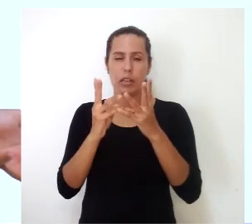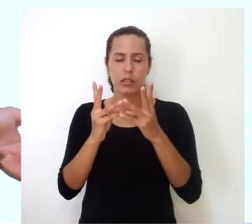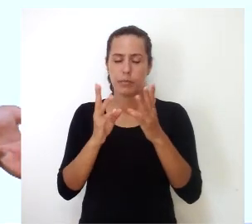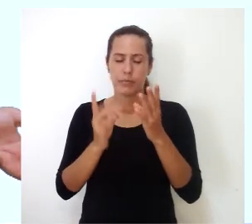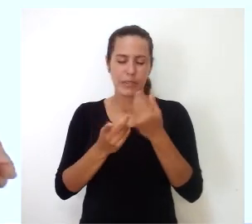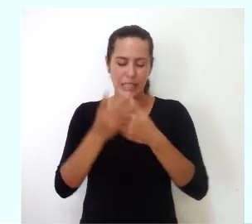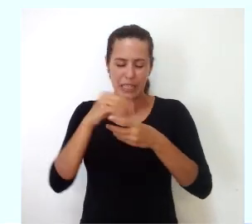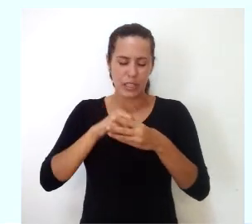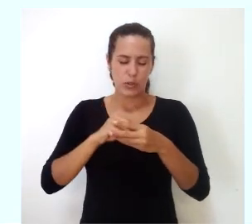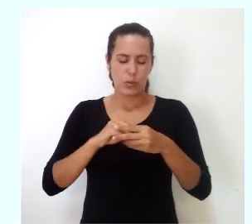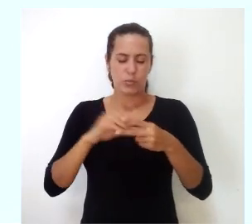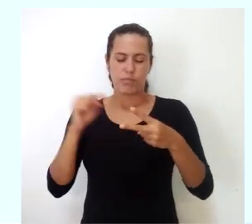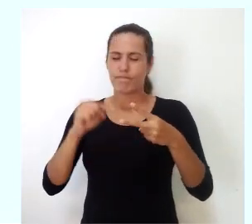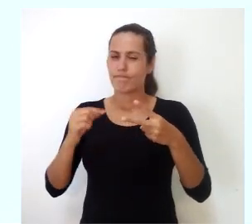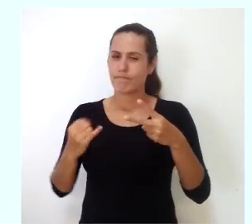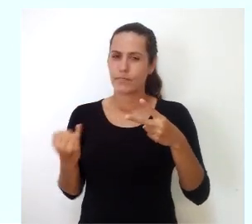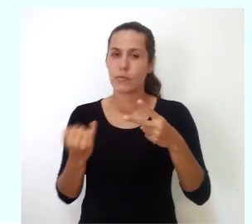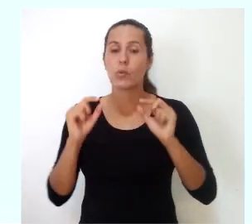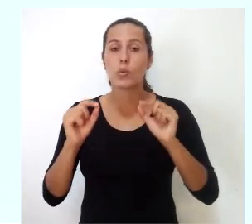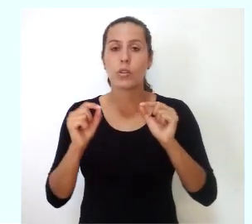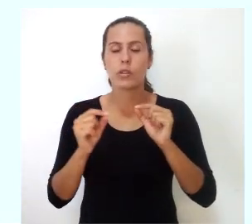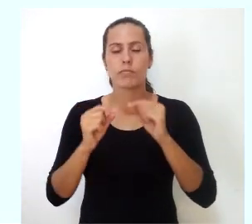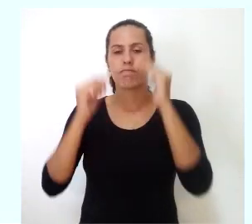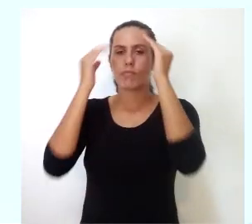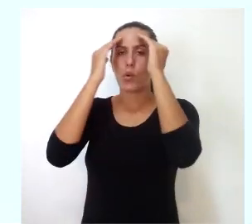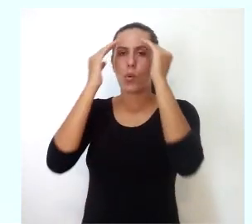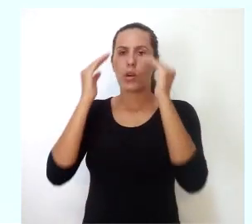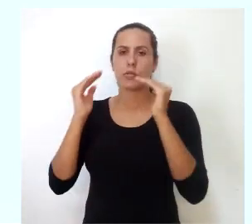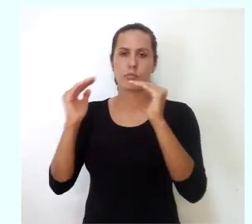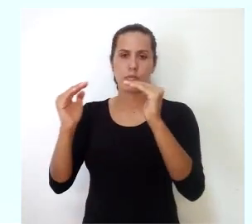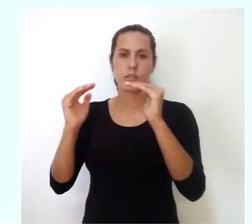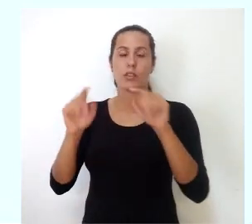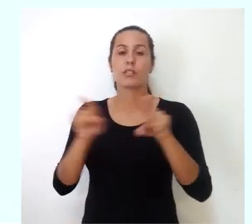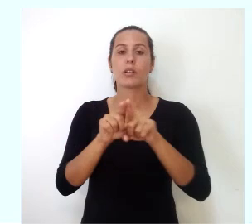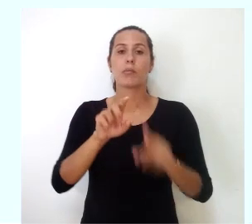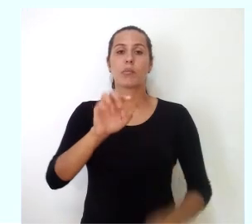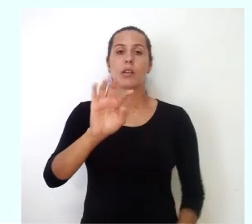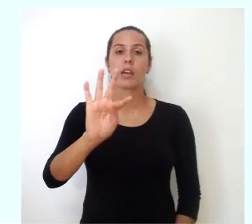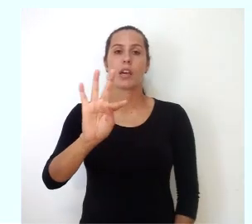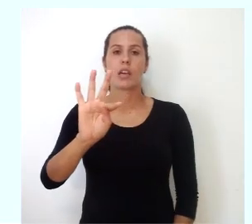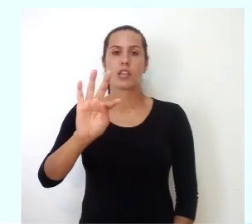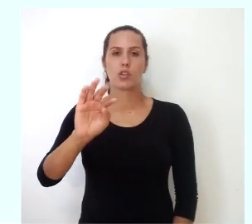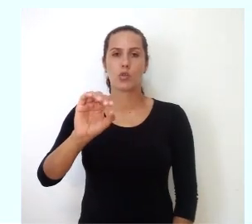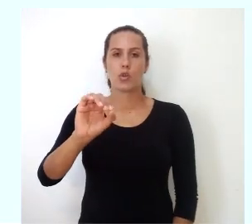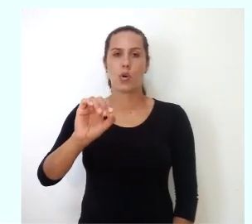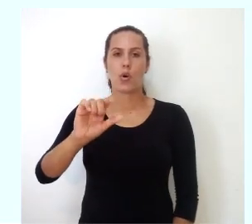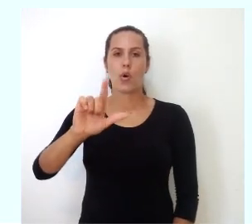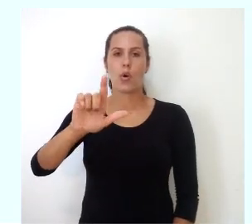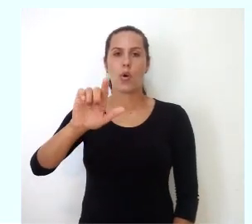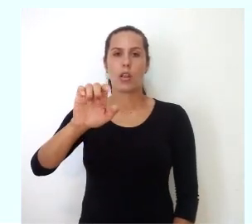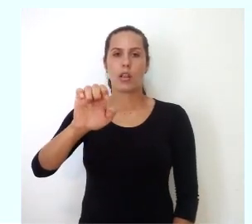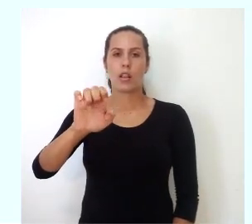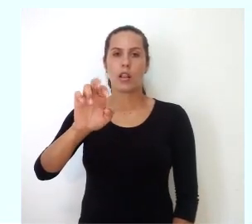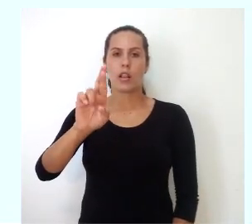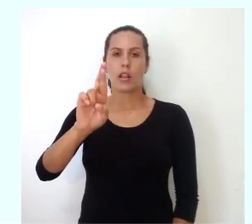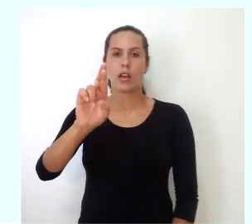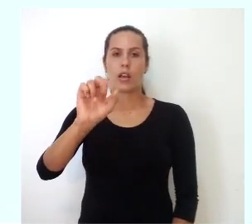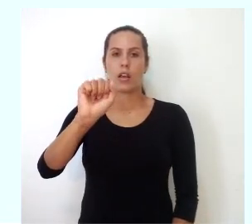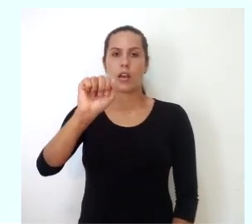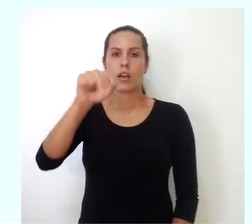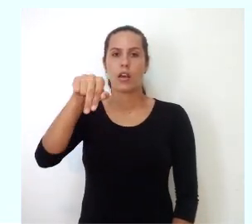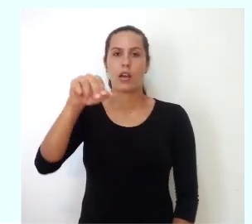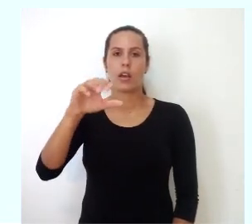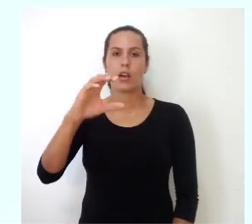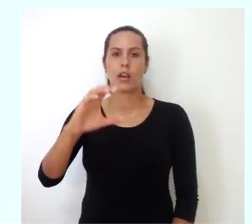seguinte questão: o respeito e a tolerância. Tolerar o outro pela questão do que ele é, certo?